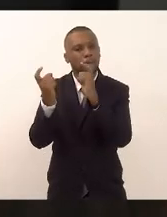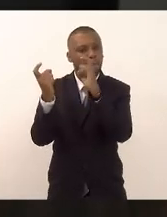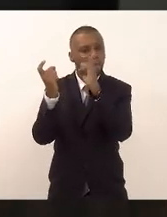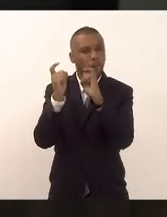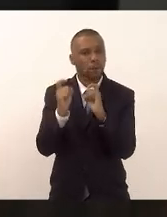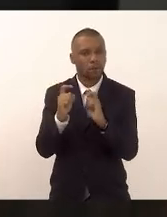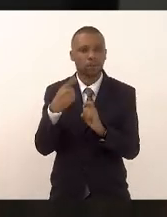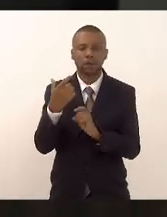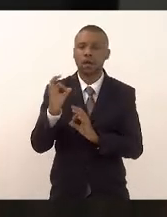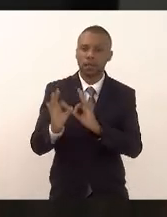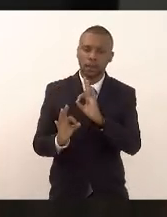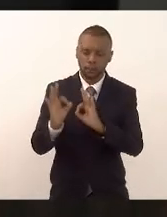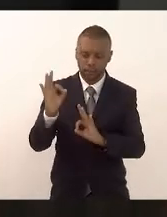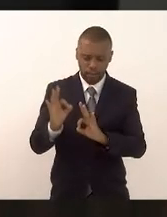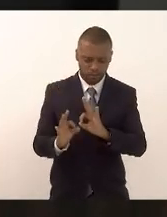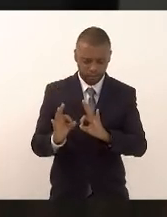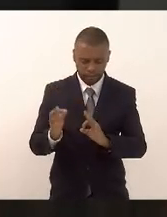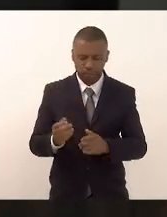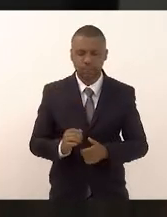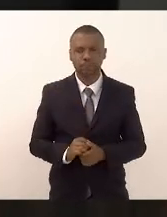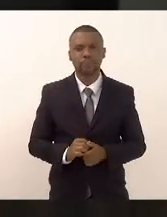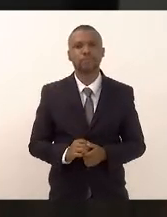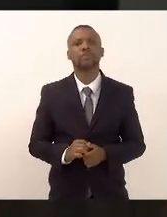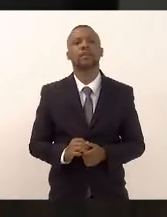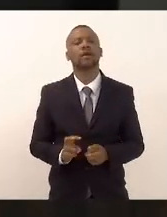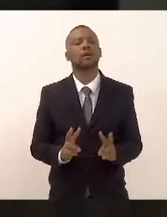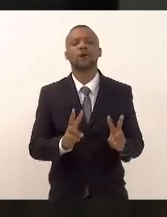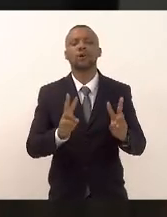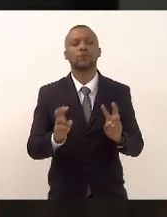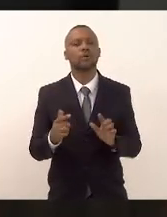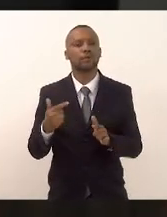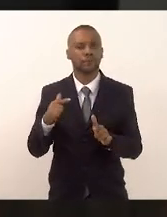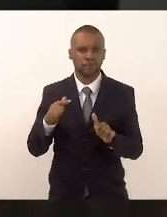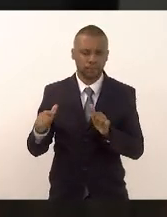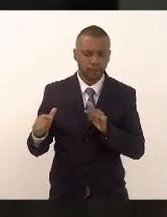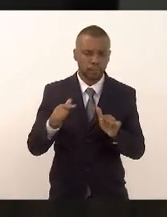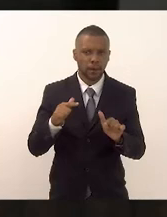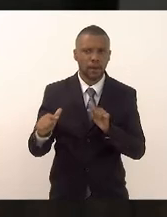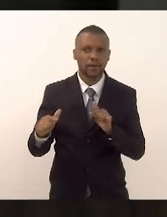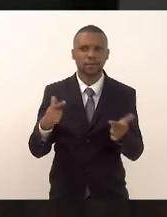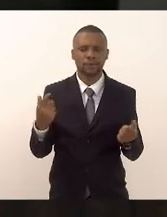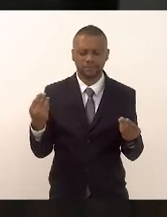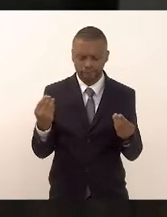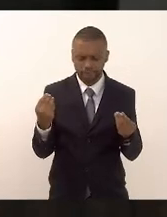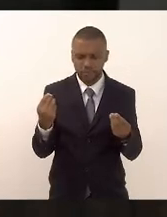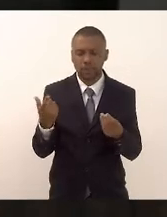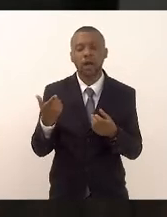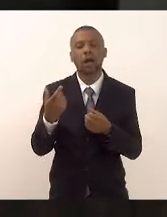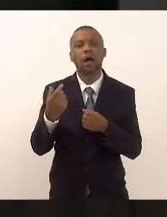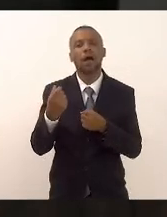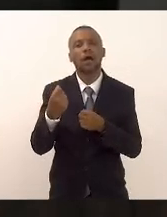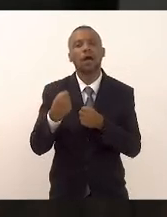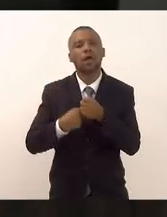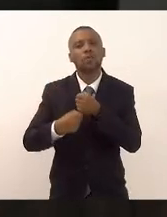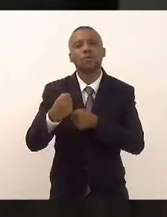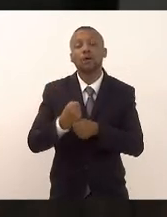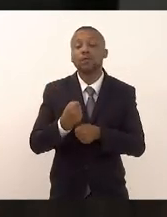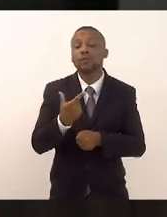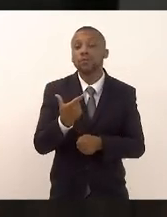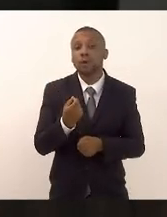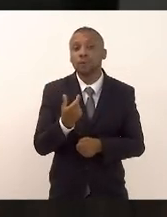de trabalho no ano no ano de 2020, não foi nem